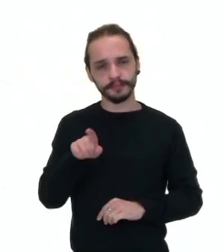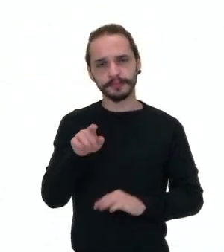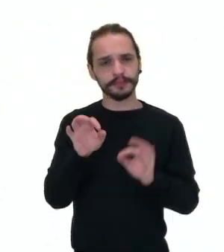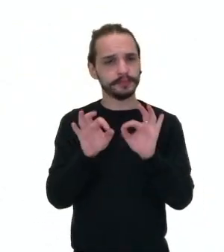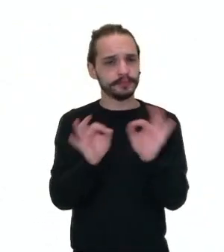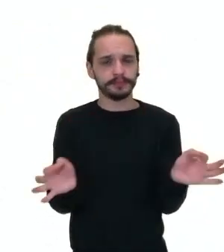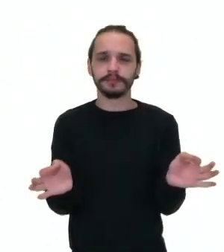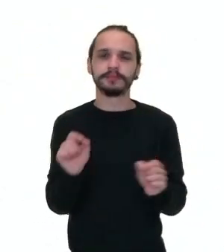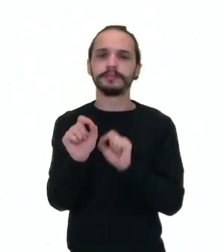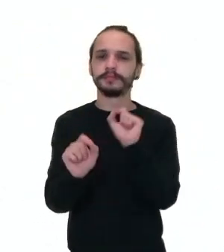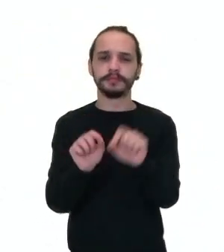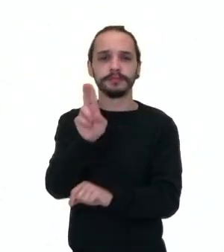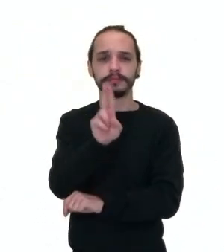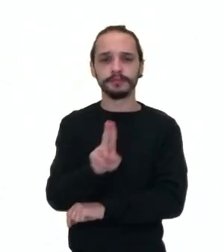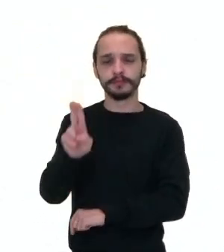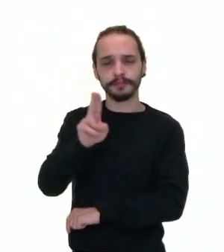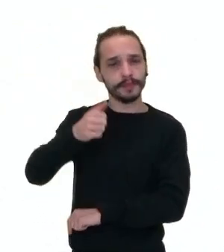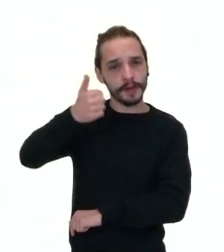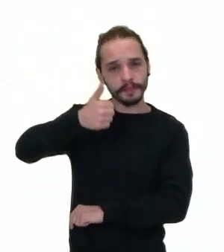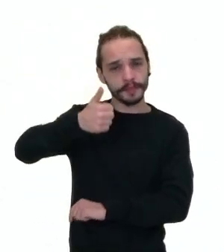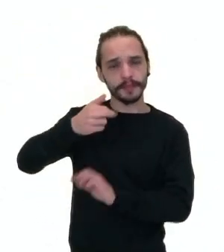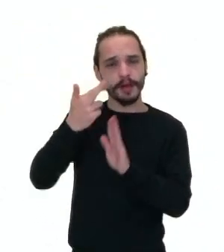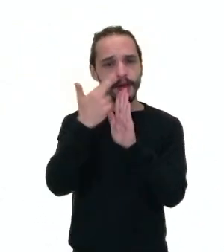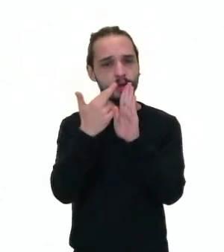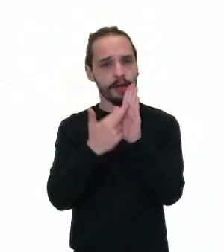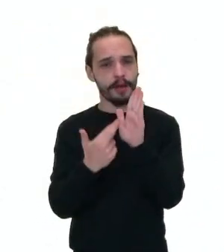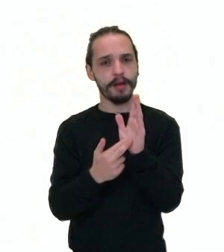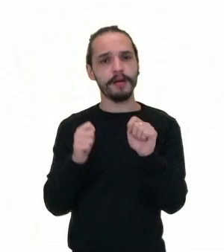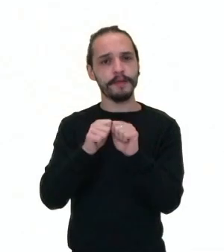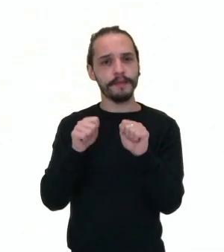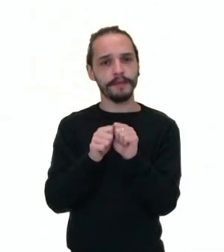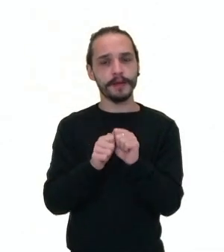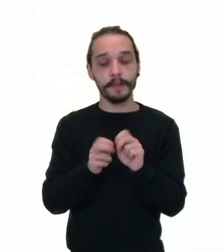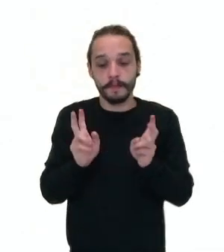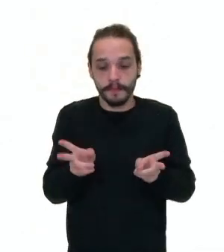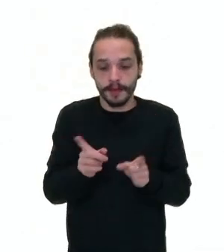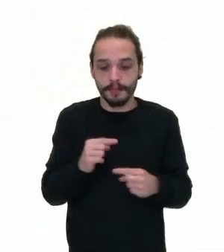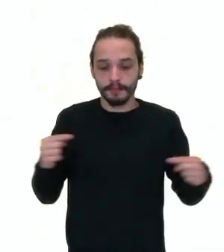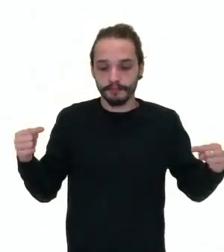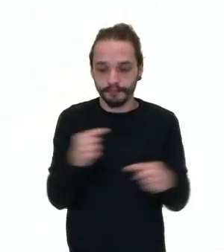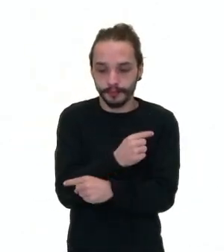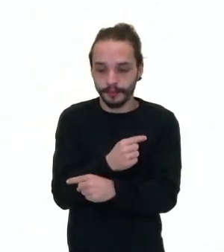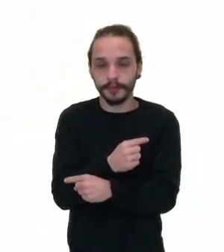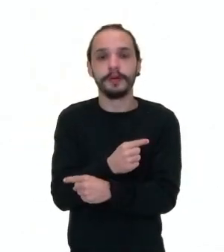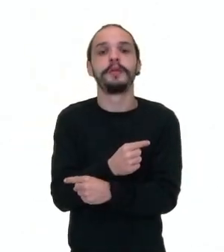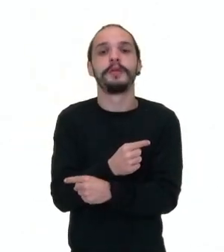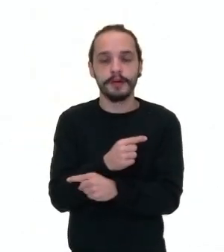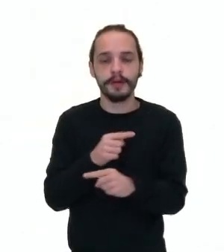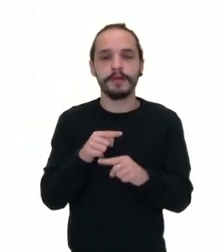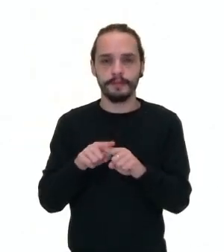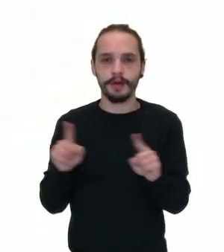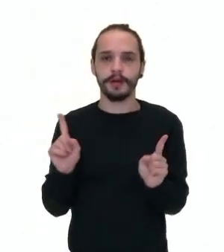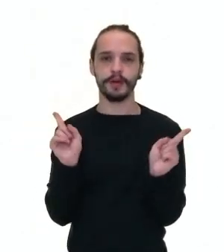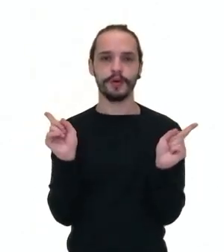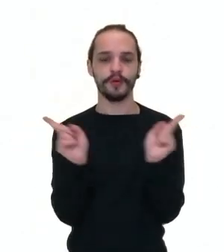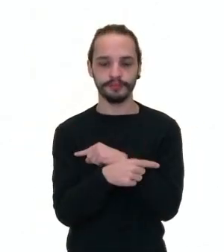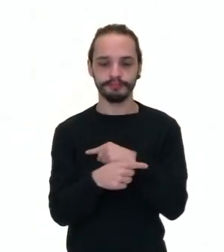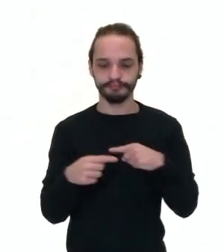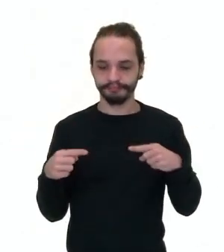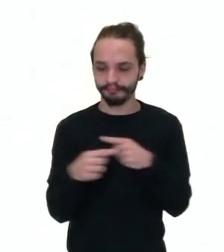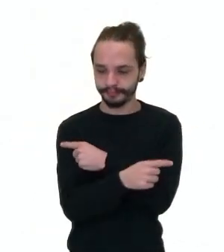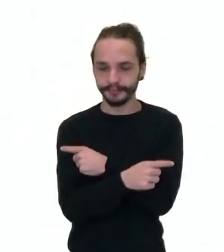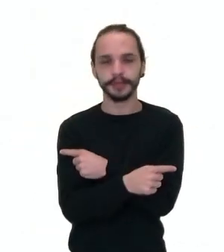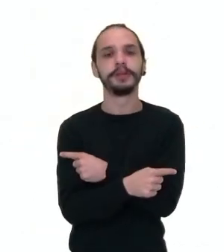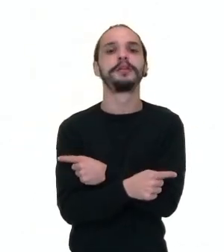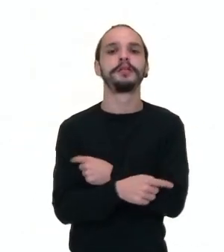simples. Você vai utilizar aquela primeira regrinha que a gente fez, né? Os dois estão na mesma direção, mas sentidos opostos.